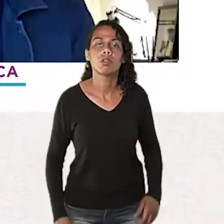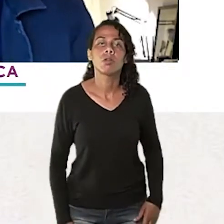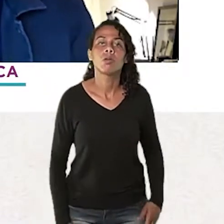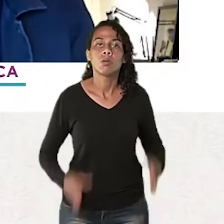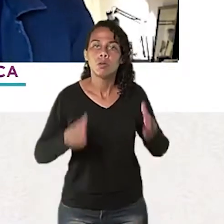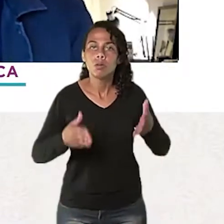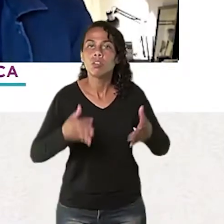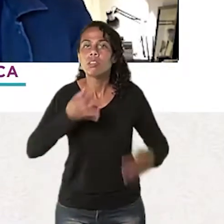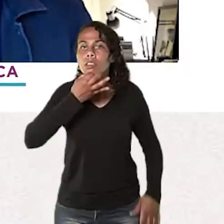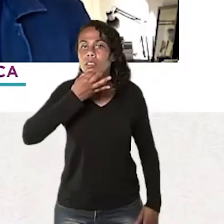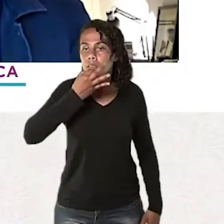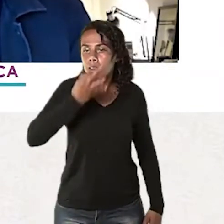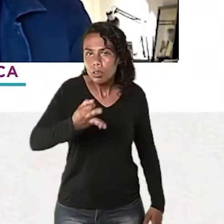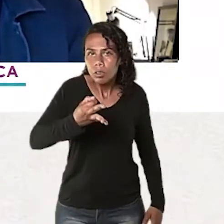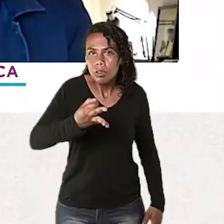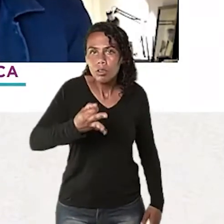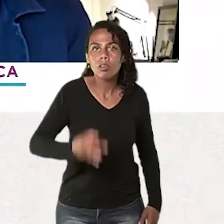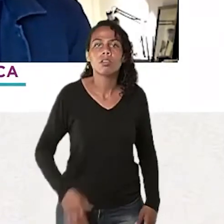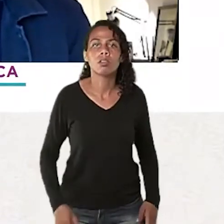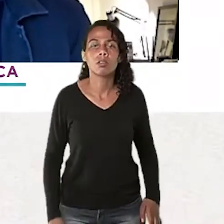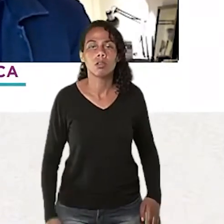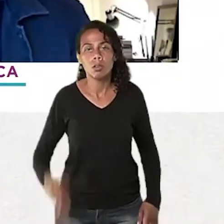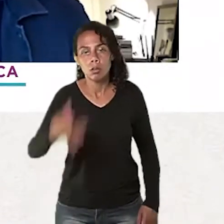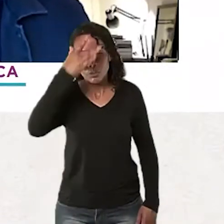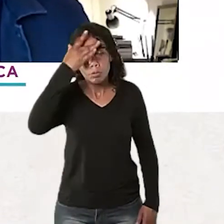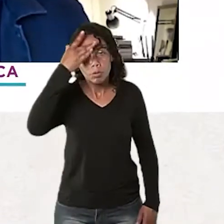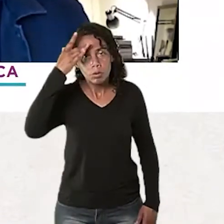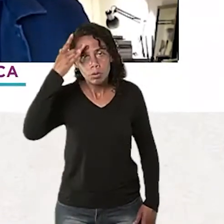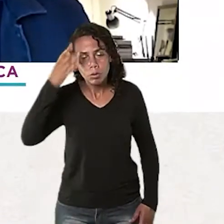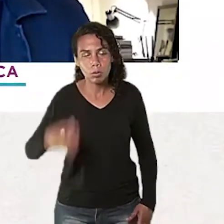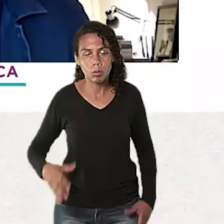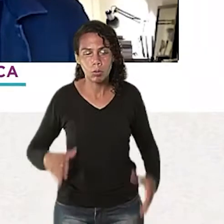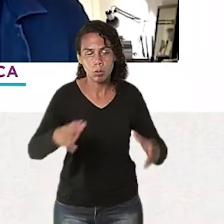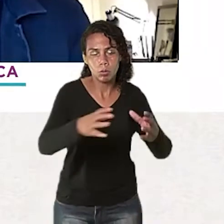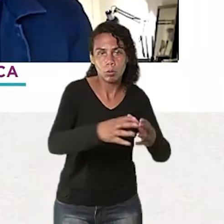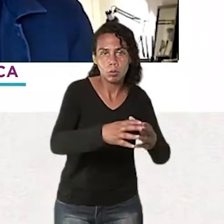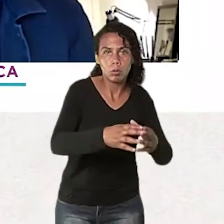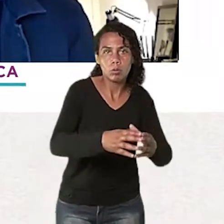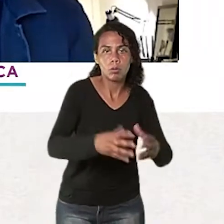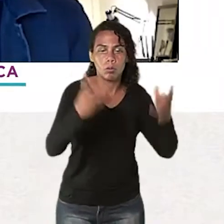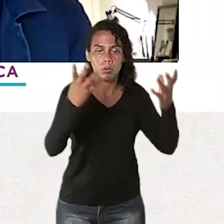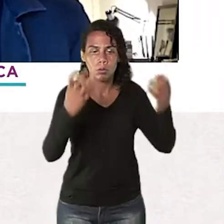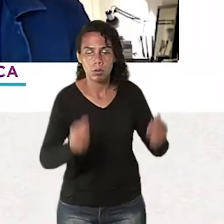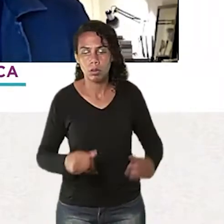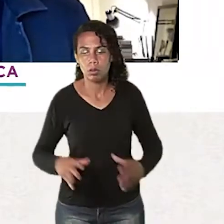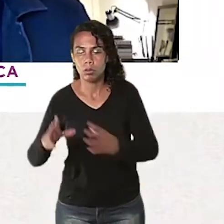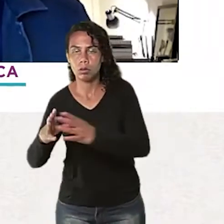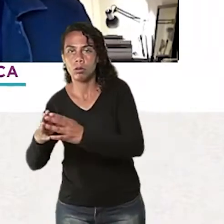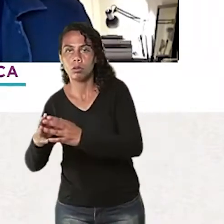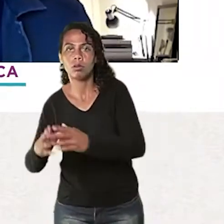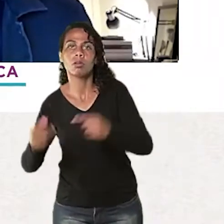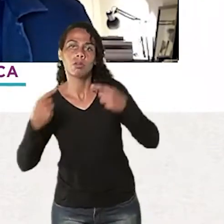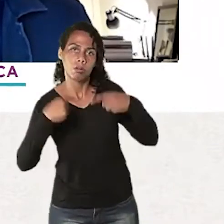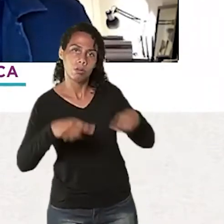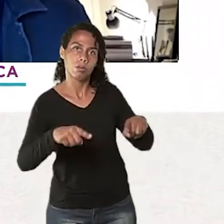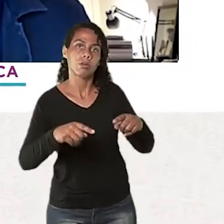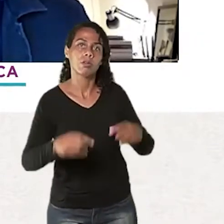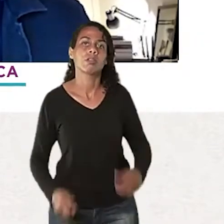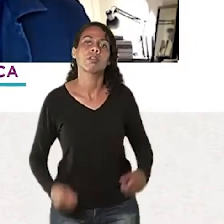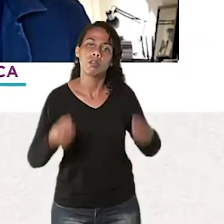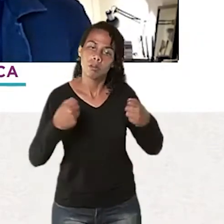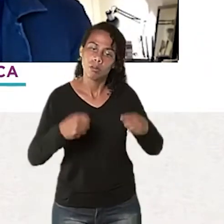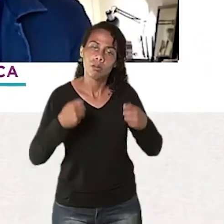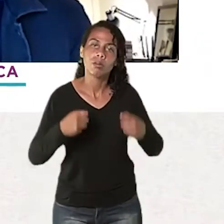Enfim, é o fascista, né? A gente está vendo uma onda fascista, não só no Brasil, no mundo, né? Então, como nós todos estamos